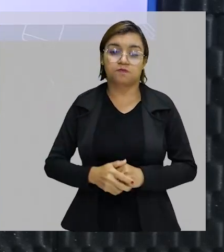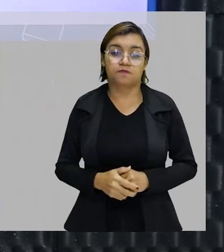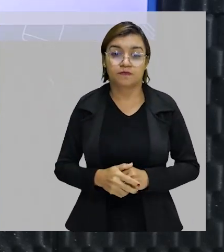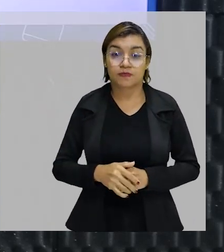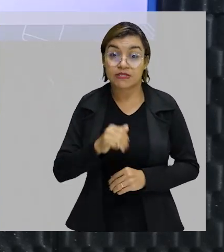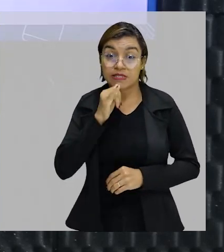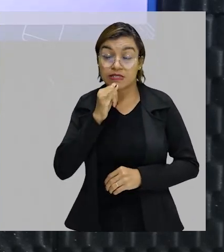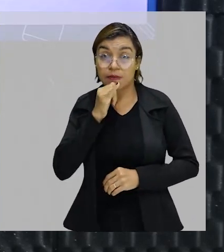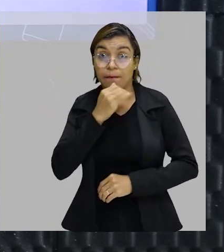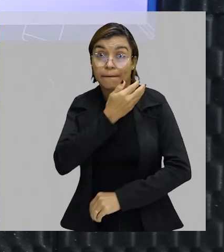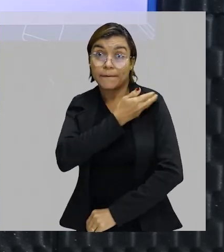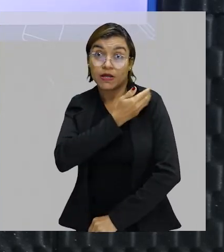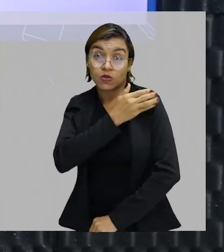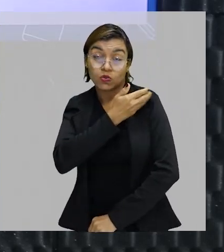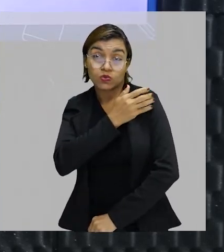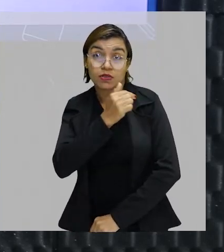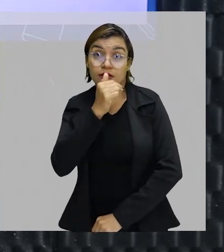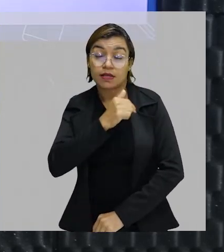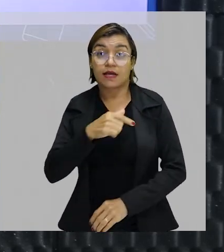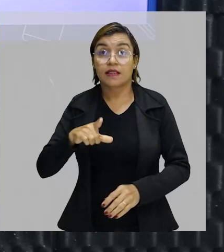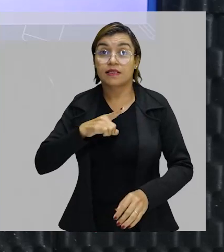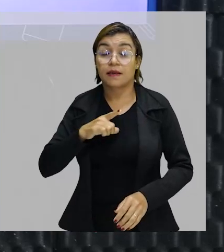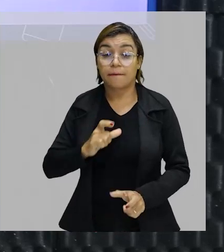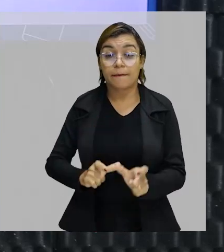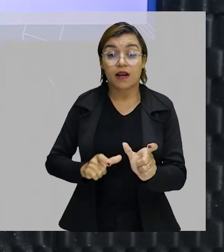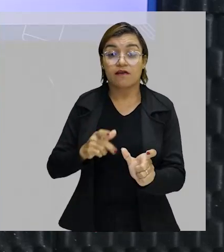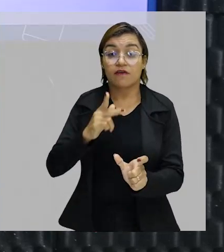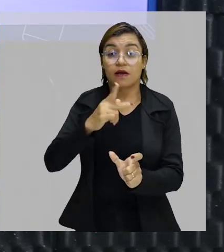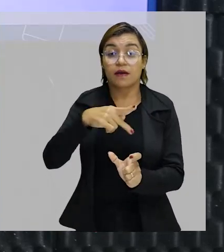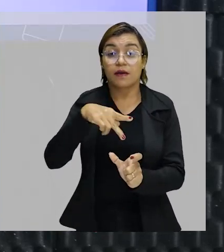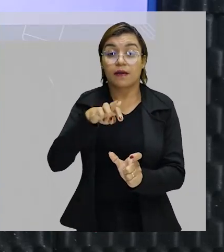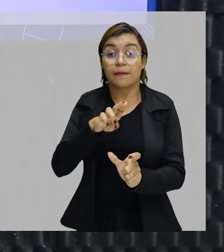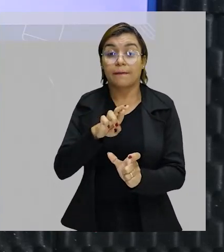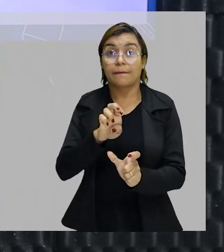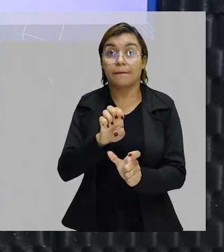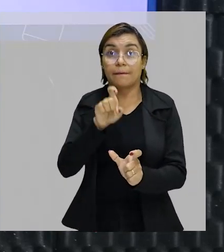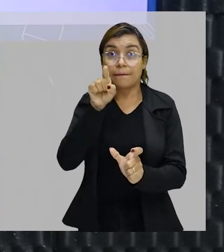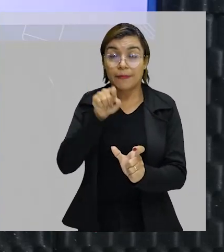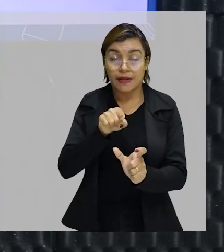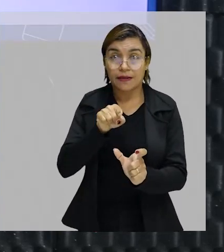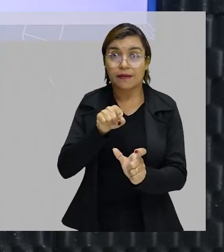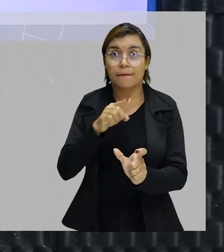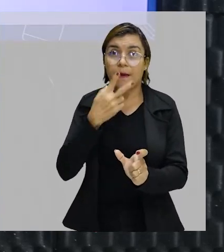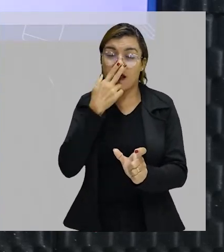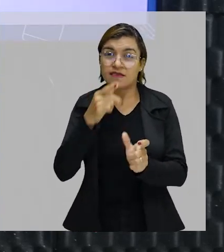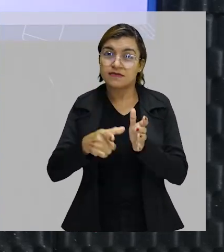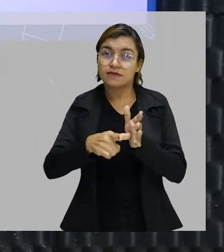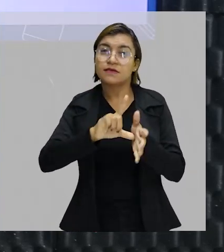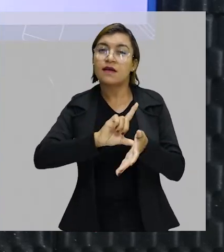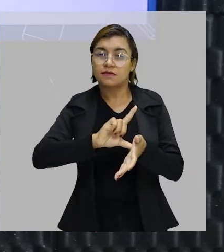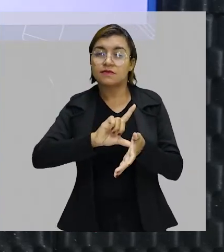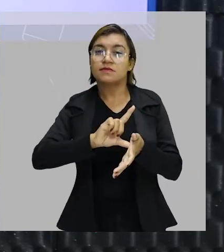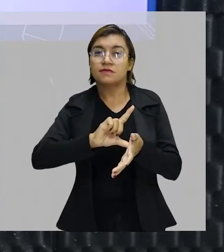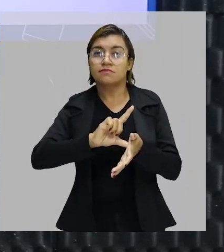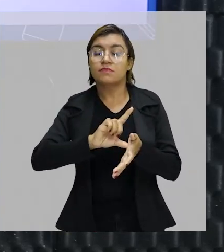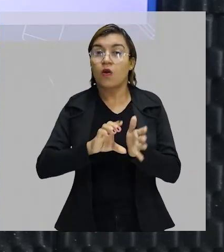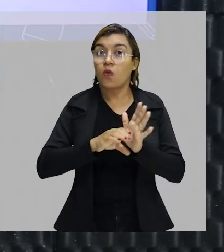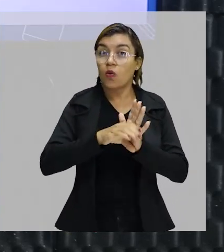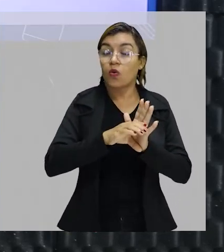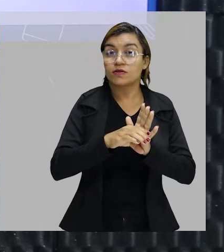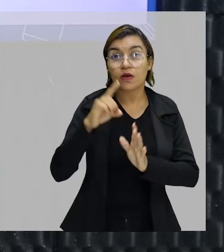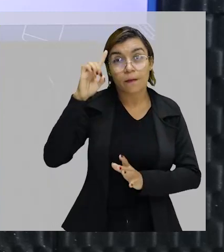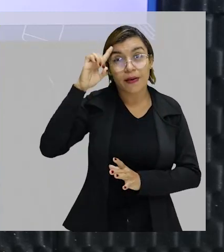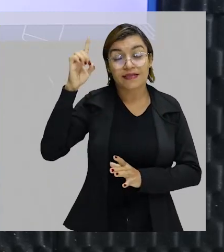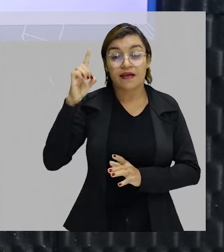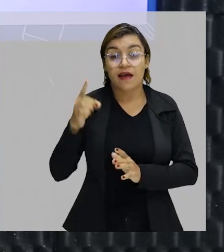preconceito vem exatamente disso. O prefixo pré significa algo prévio, anterior. É um conceito, é uma ideia que se